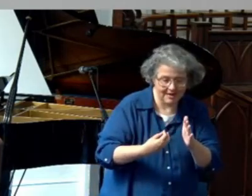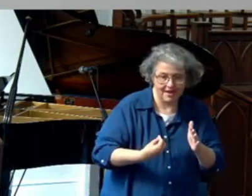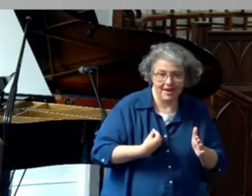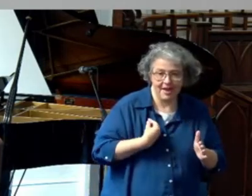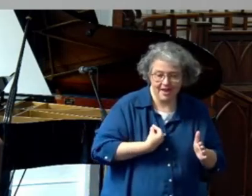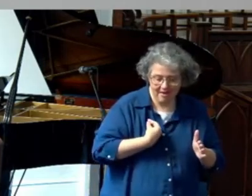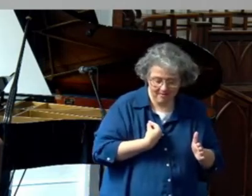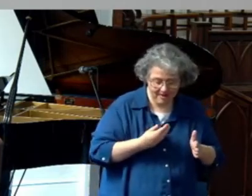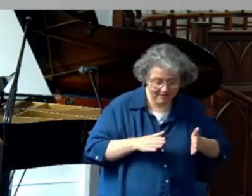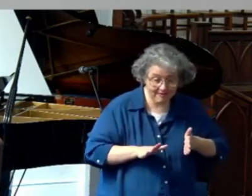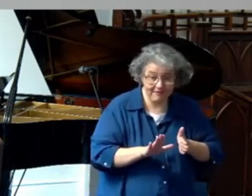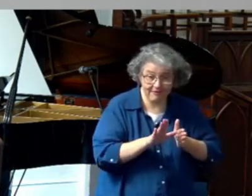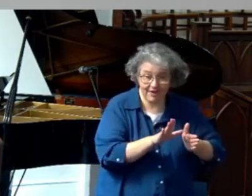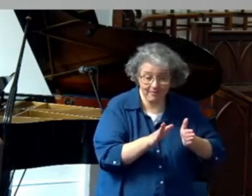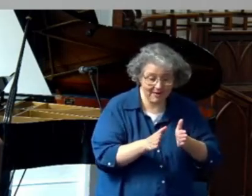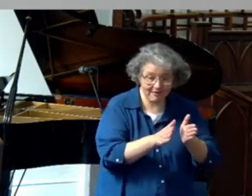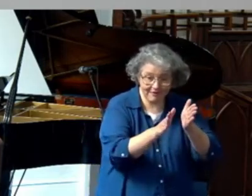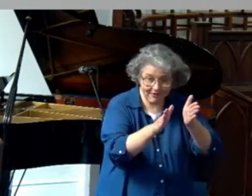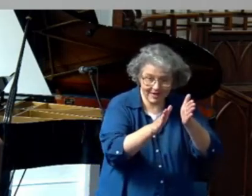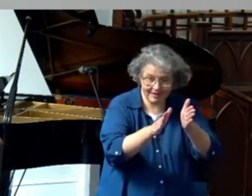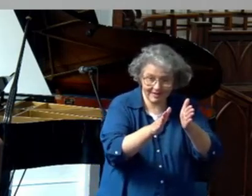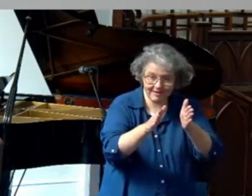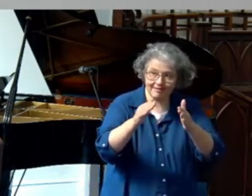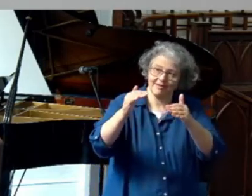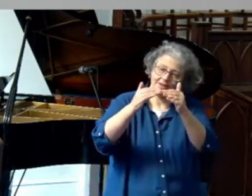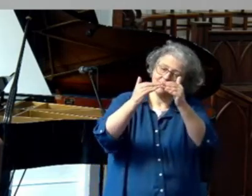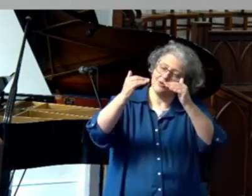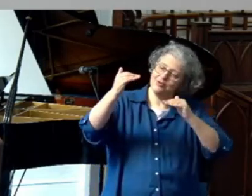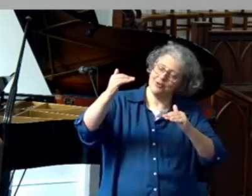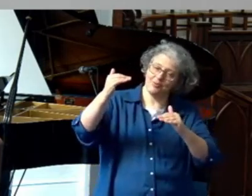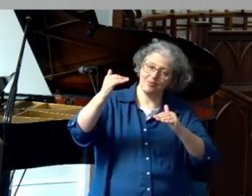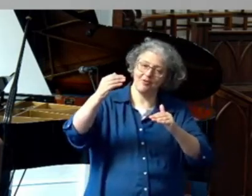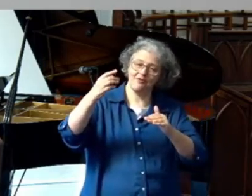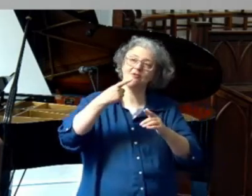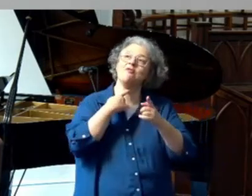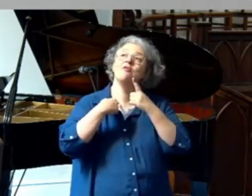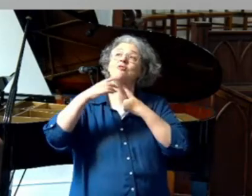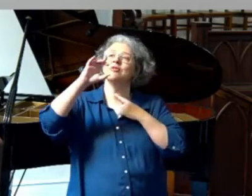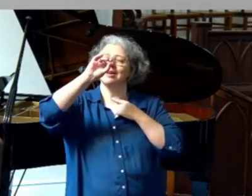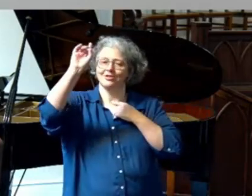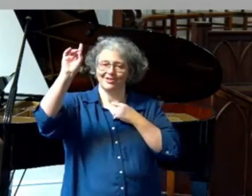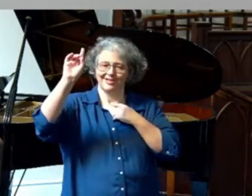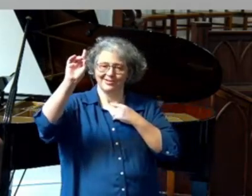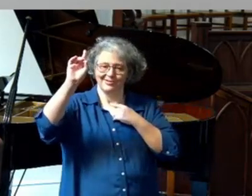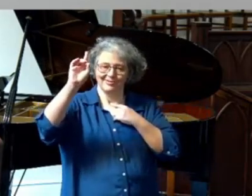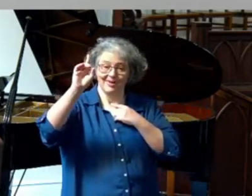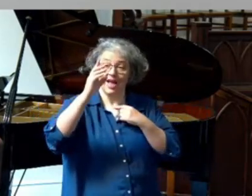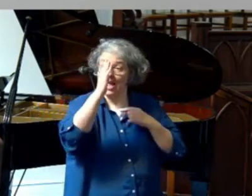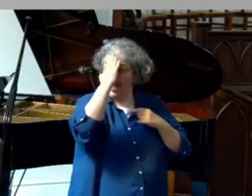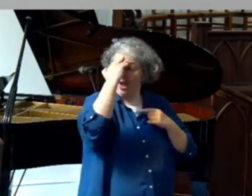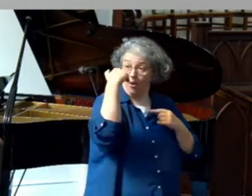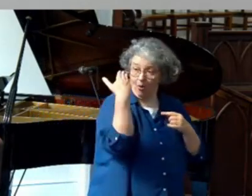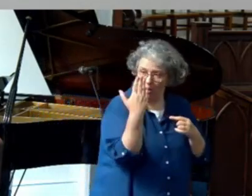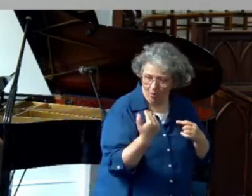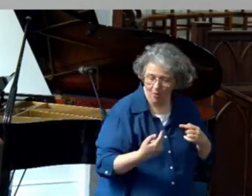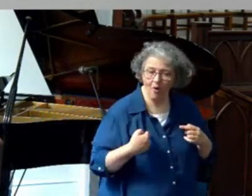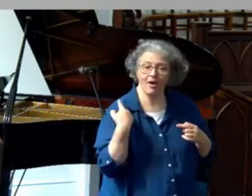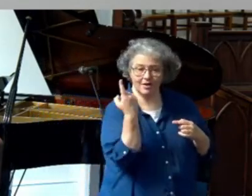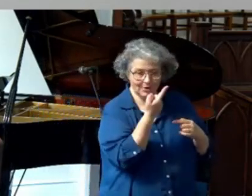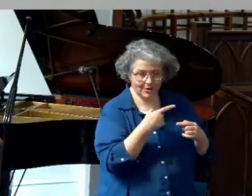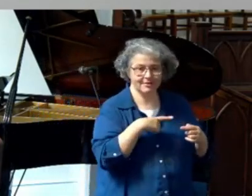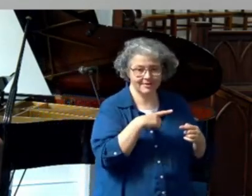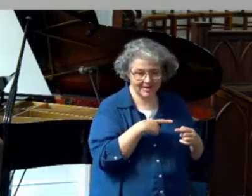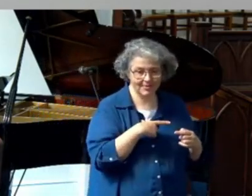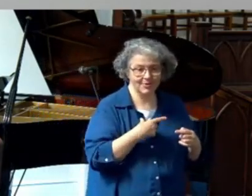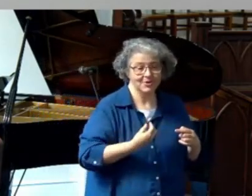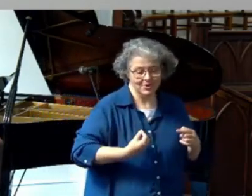sob a vontade de Deus. Vida no cristianismo é o privilégio que se tem de prosseguir. Sabe aquela caminhada